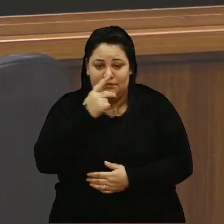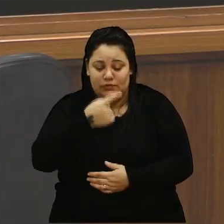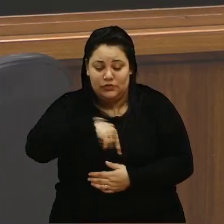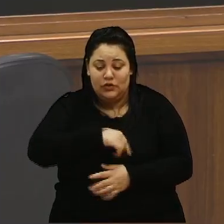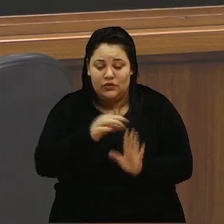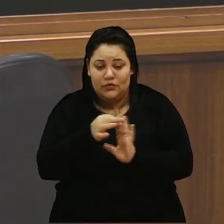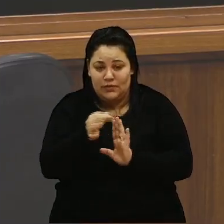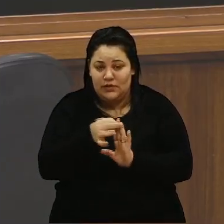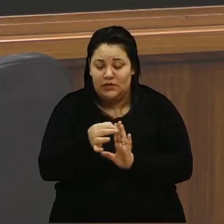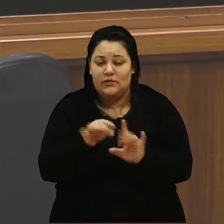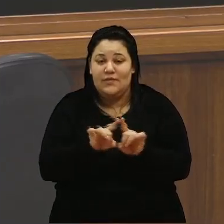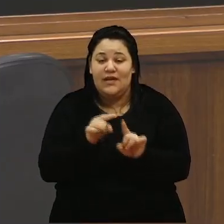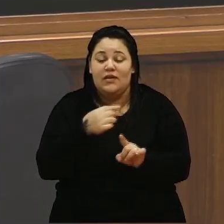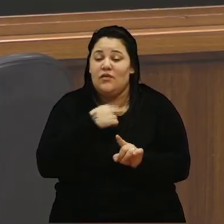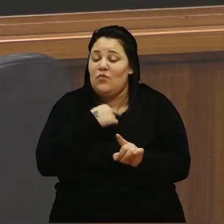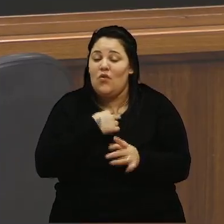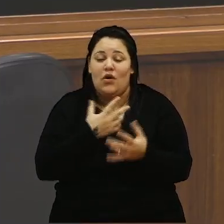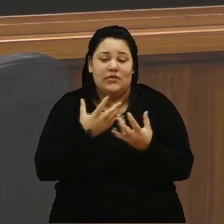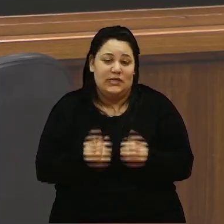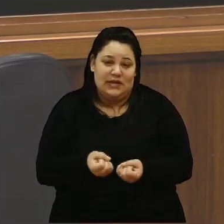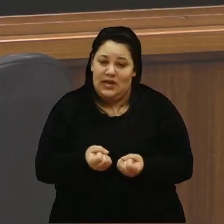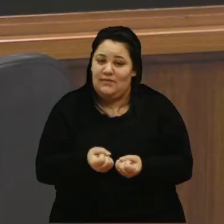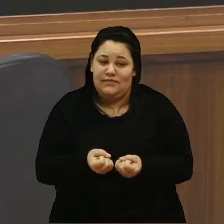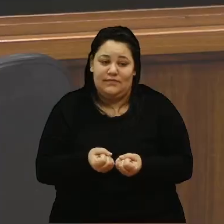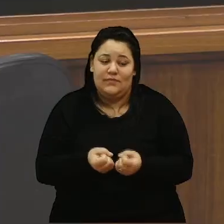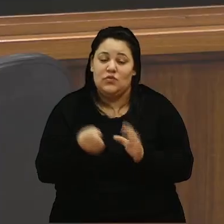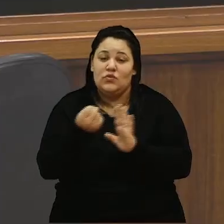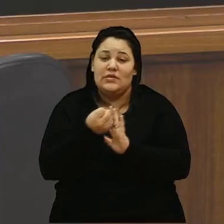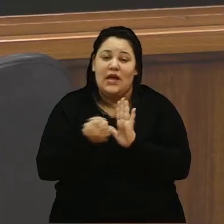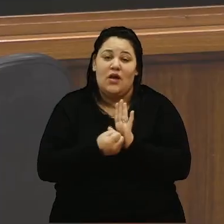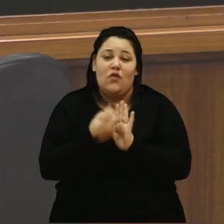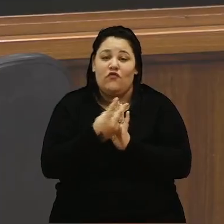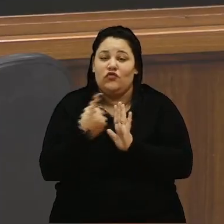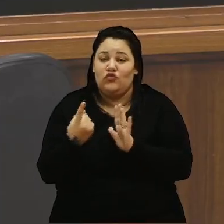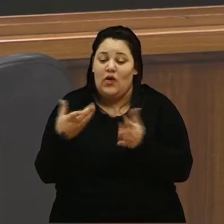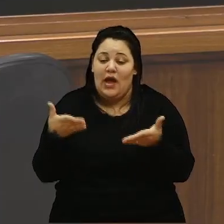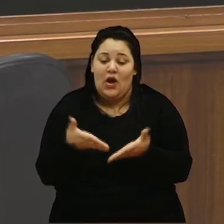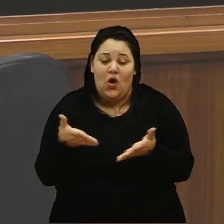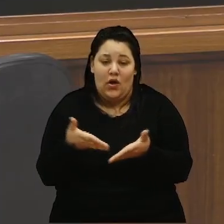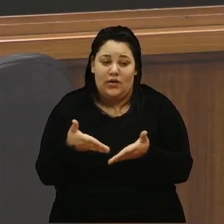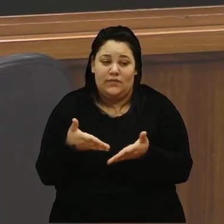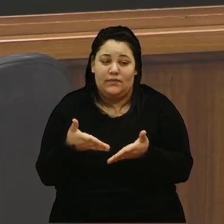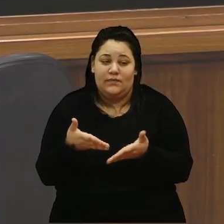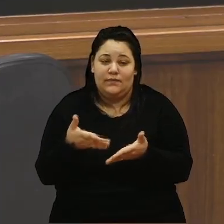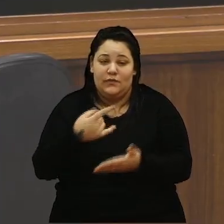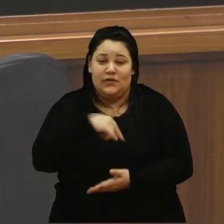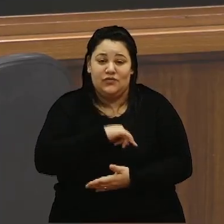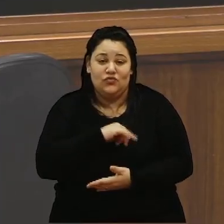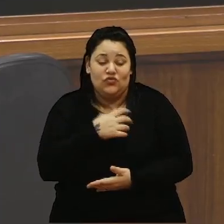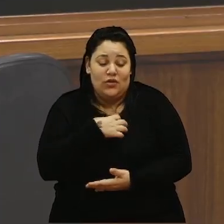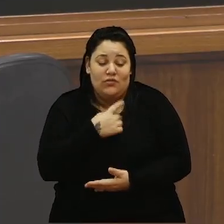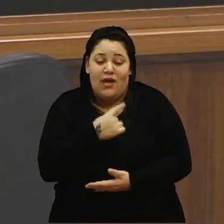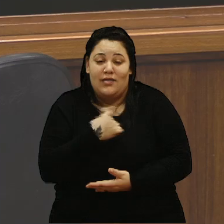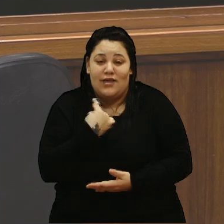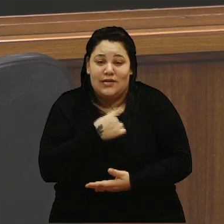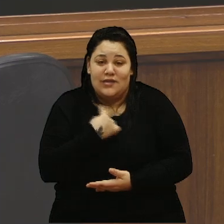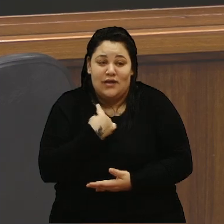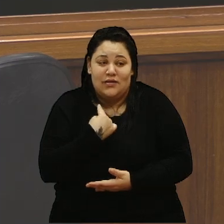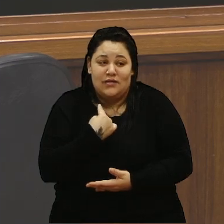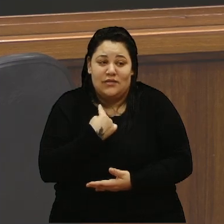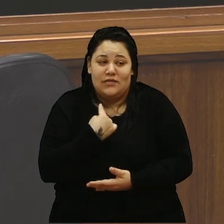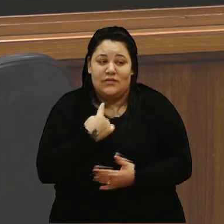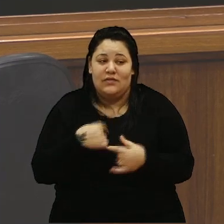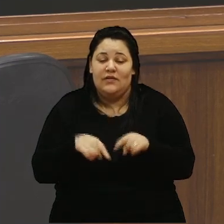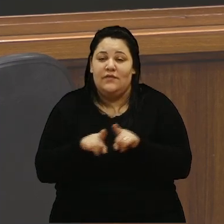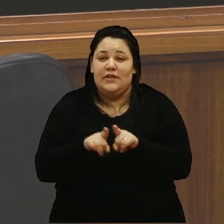pode aceitar, em pleno século XXI, que de forma tardia o nosso